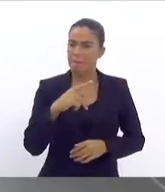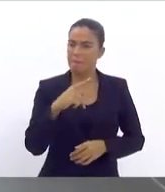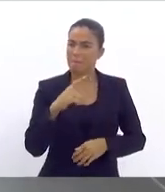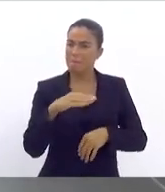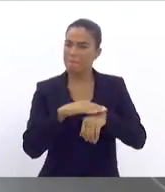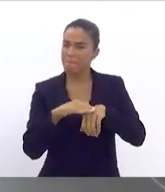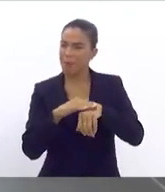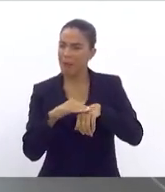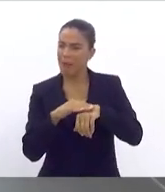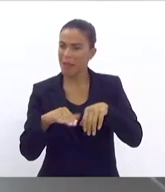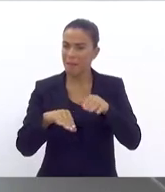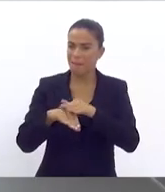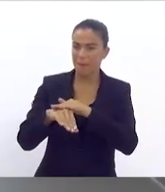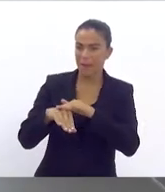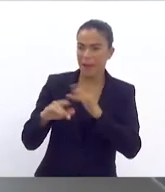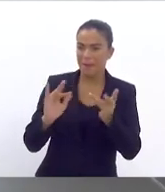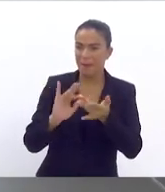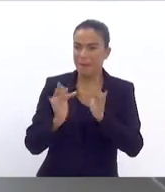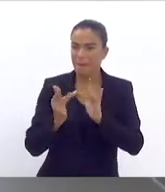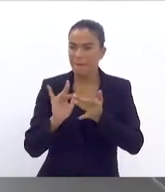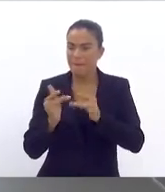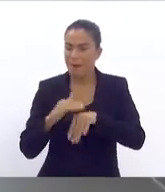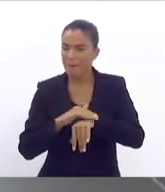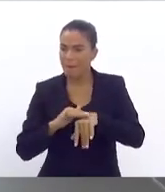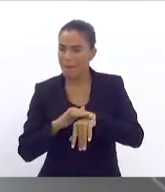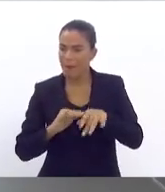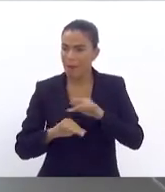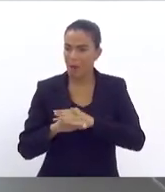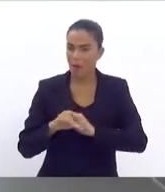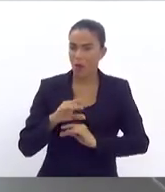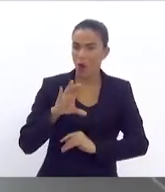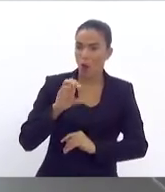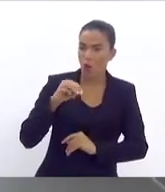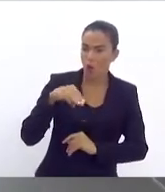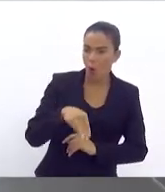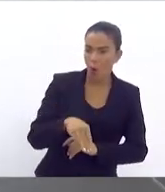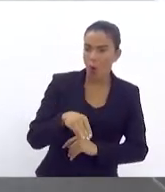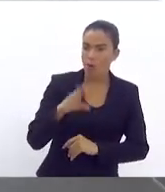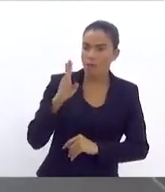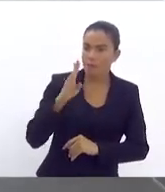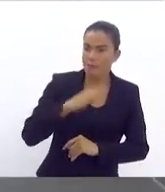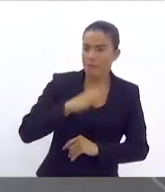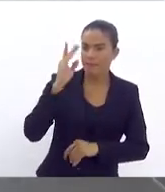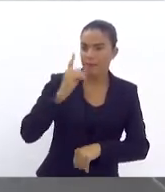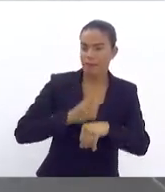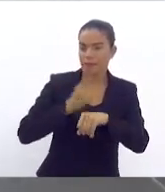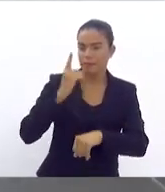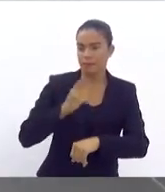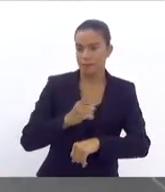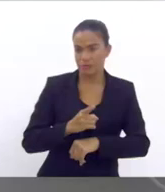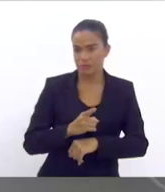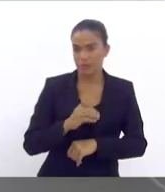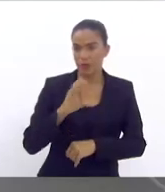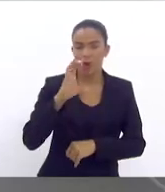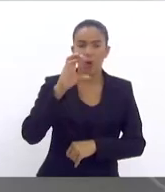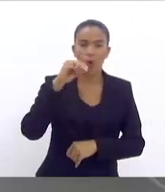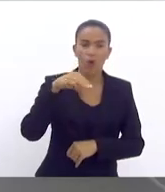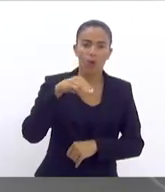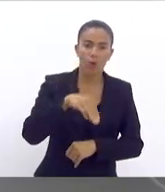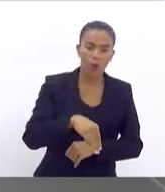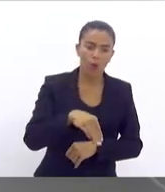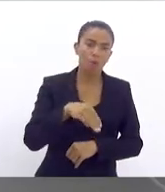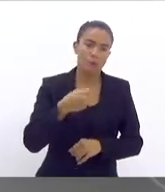pele a pele, retirar o com, porque está assim, com imediatamente. Então, esse com também teria que